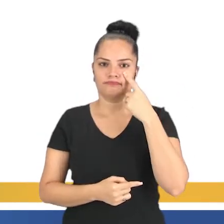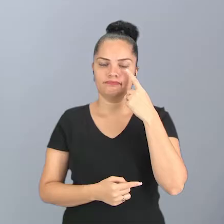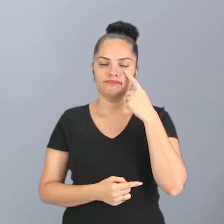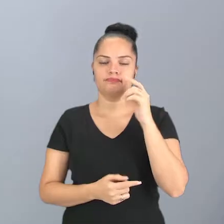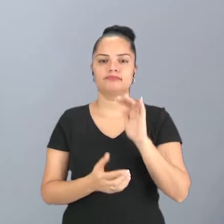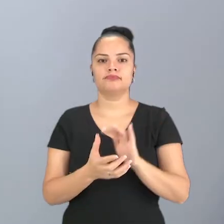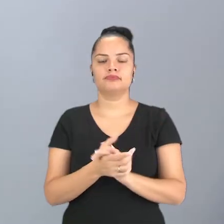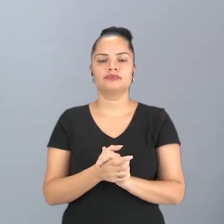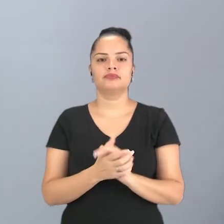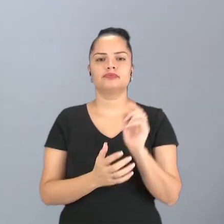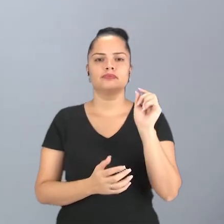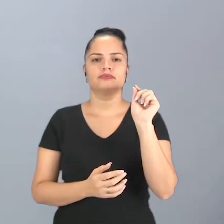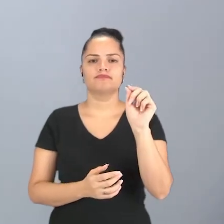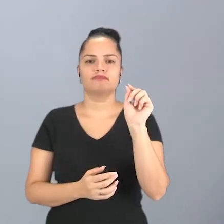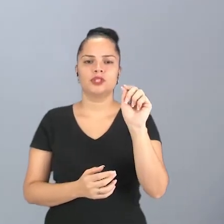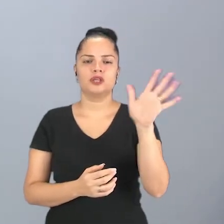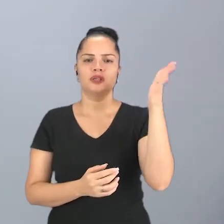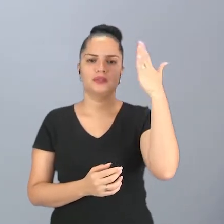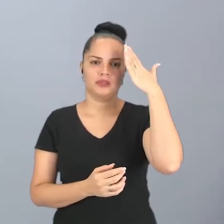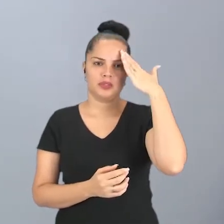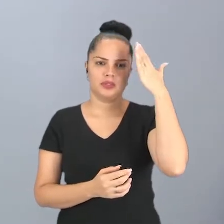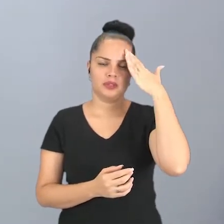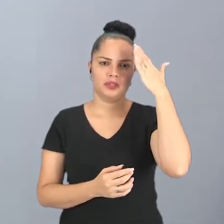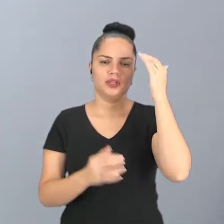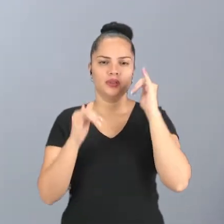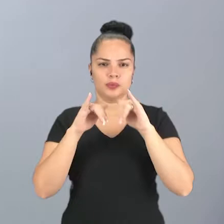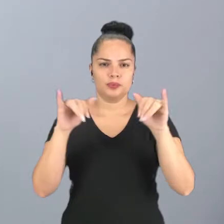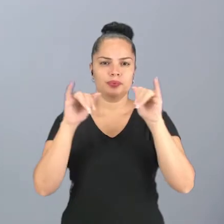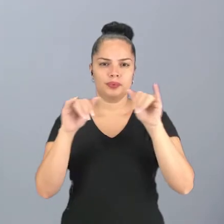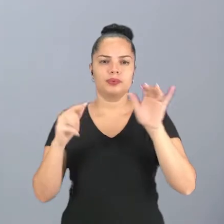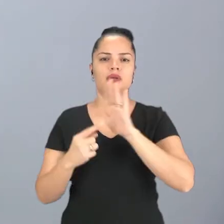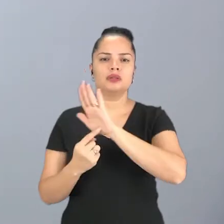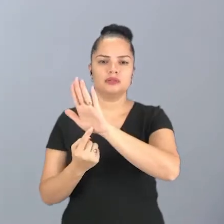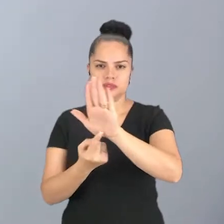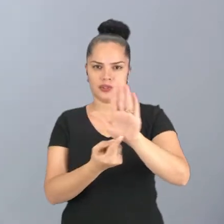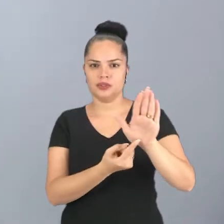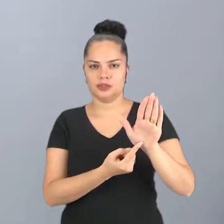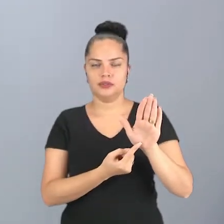relação à definição que eu entendo por infográficos.